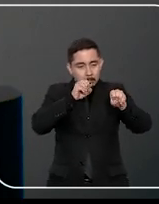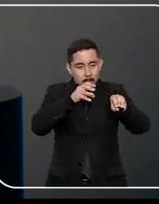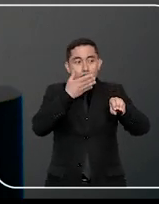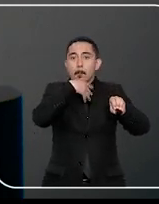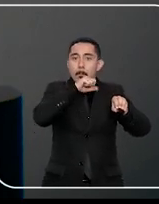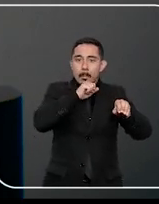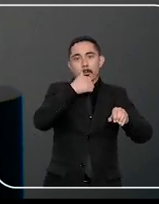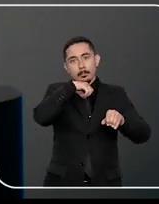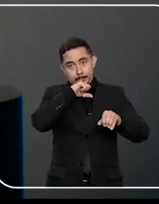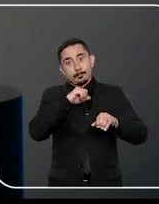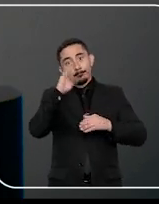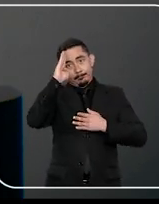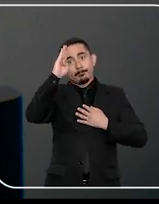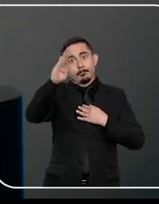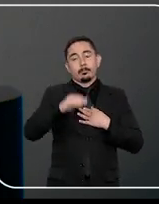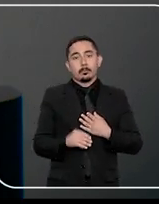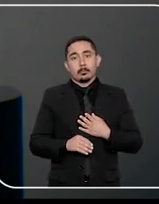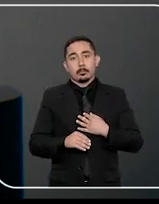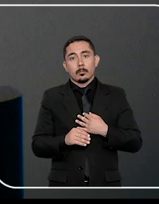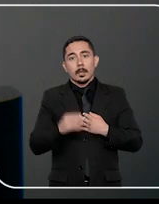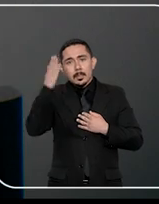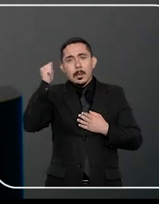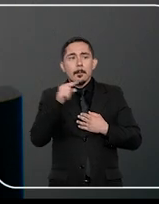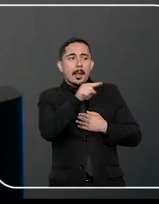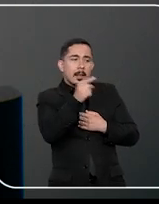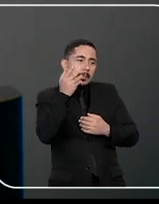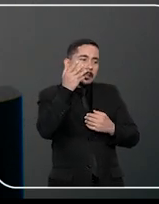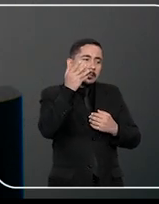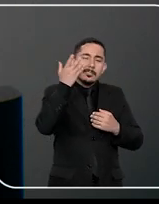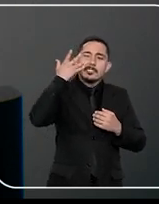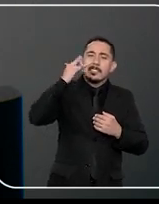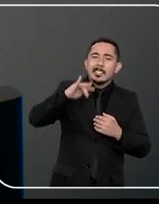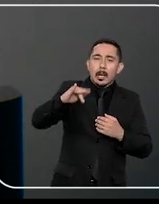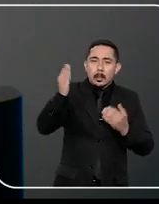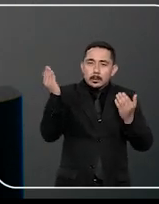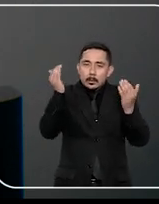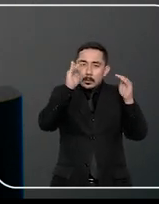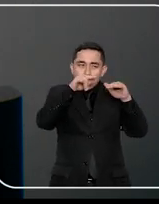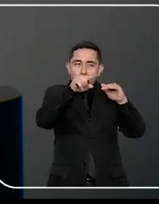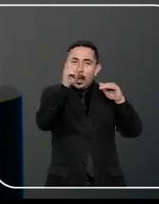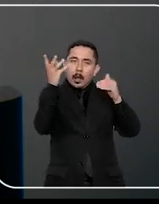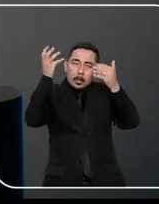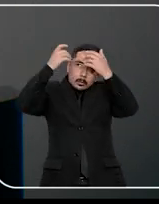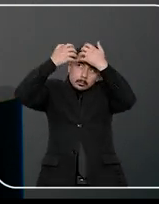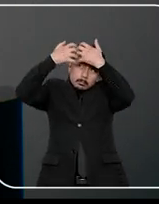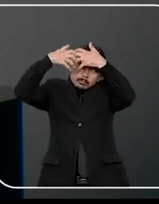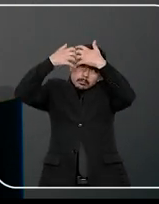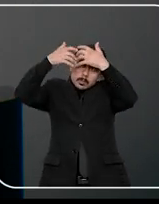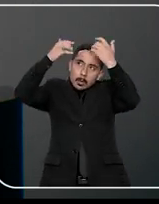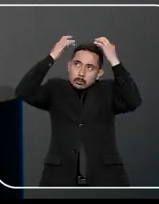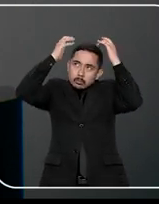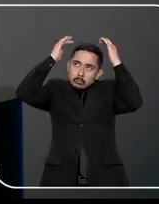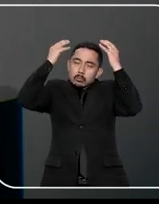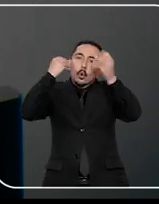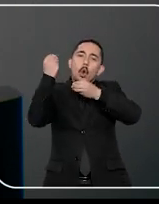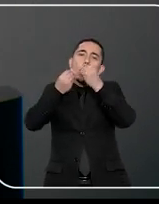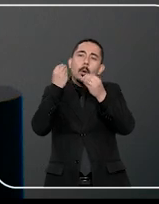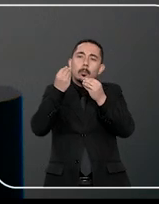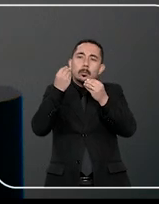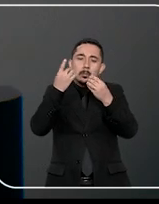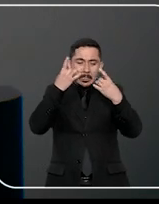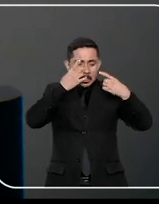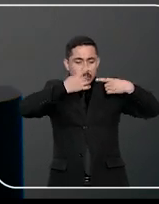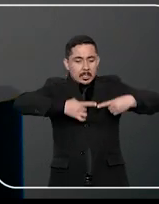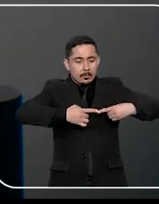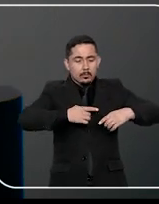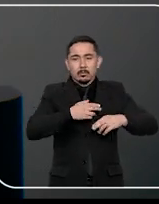isso? É saber como funciona o cérebro da criança para poder lidar com os desafios de comportamento